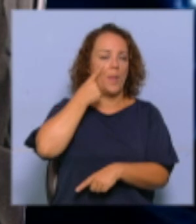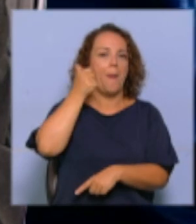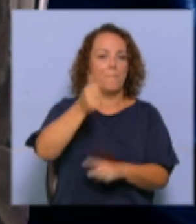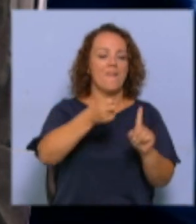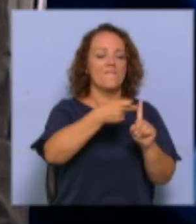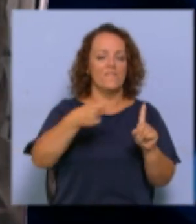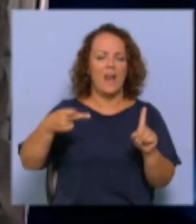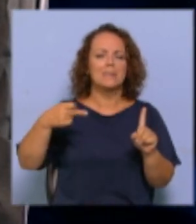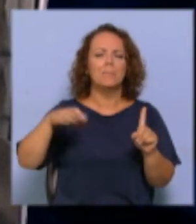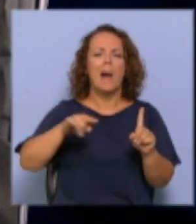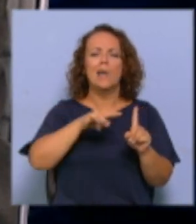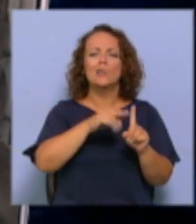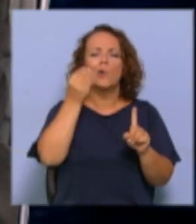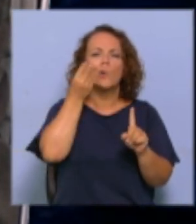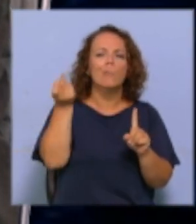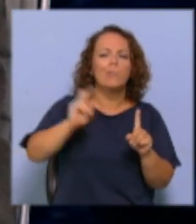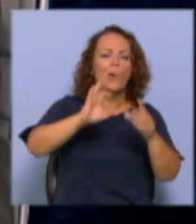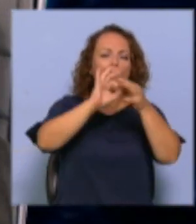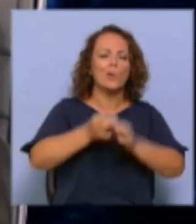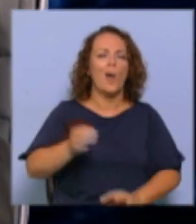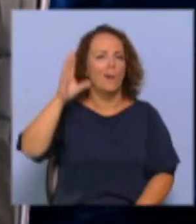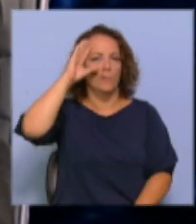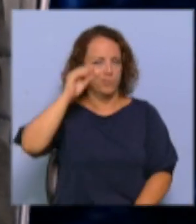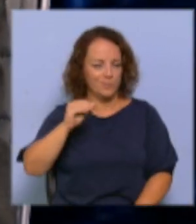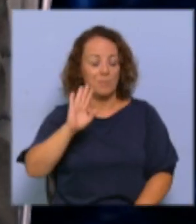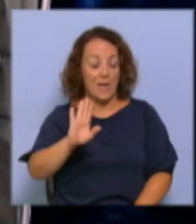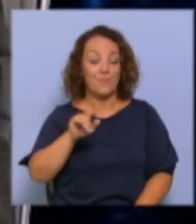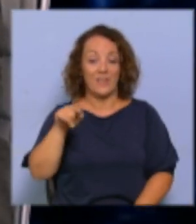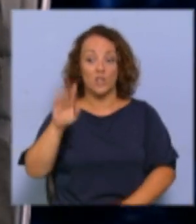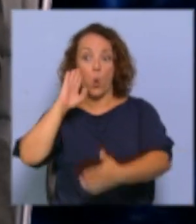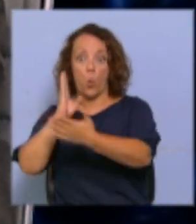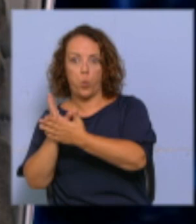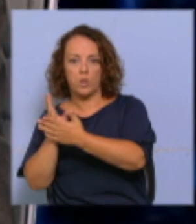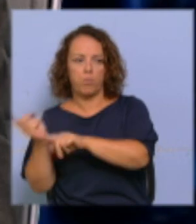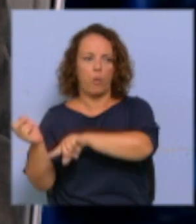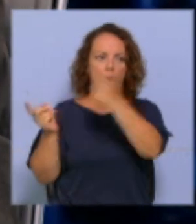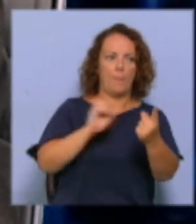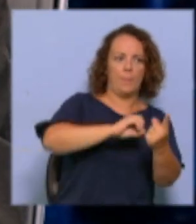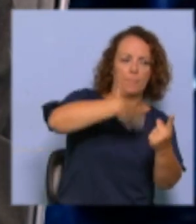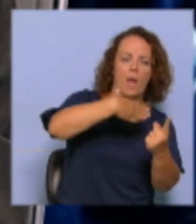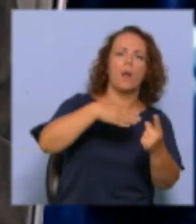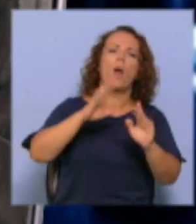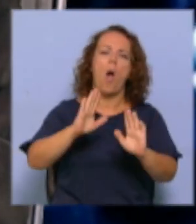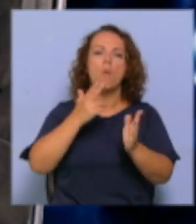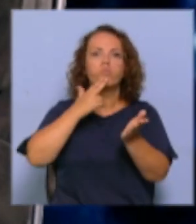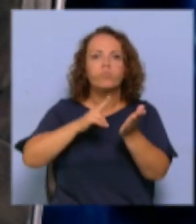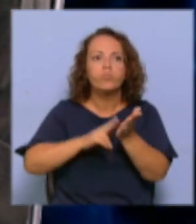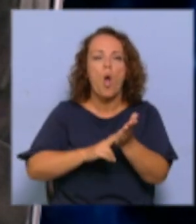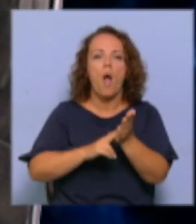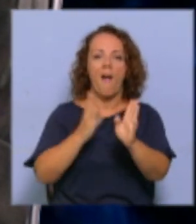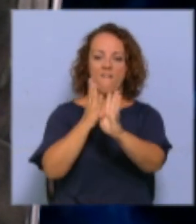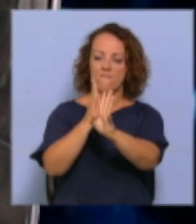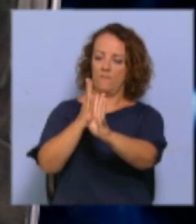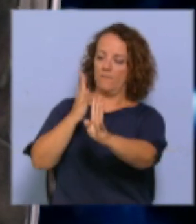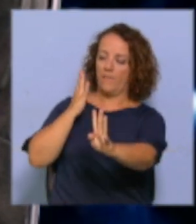conteúdo dela, não é? Estes últimos e estes primeiros não têm a ver com nenhuma ordem cronológica, nem com nenhuma